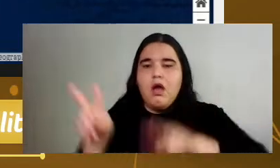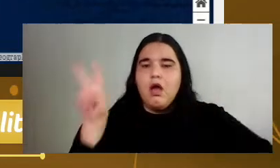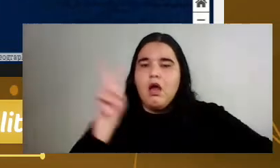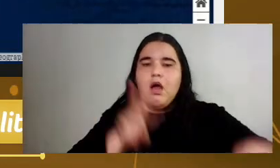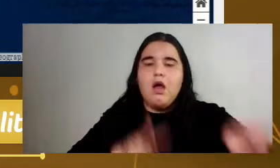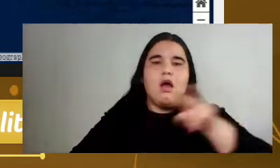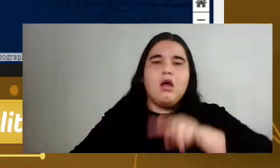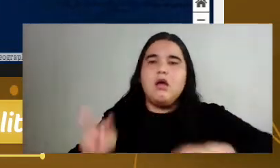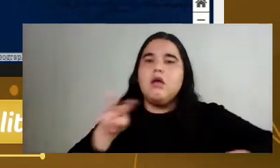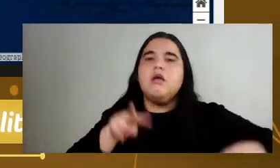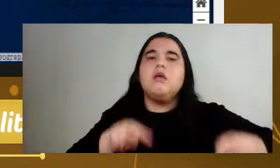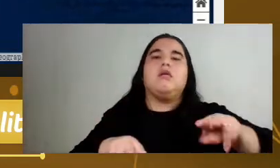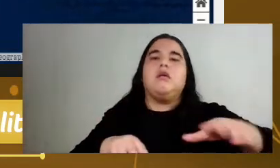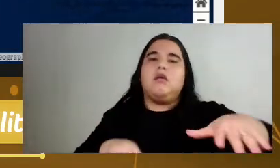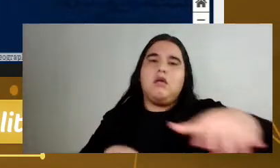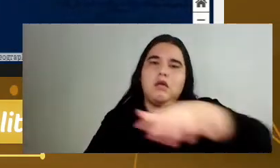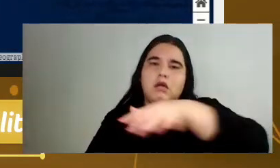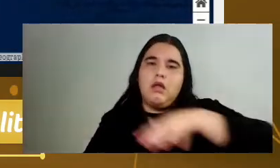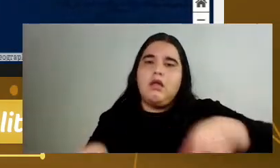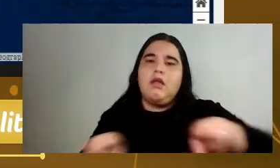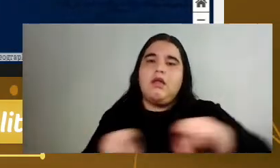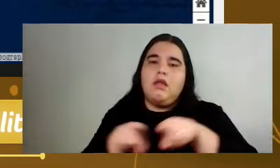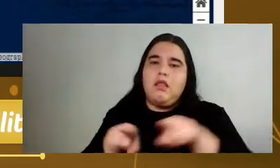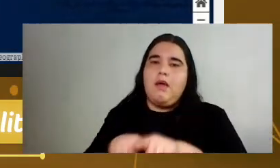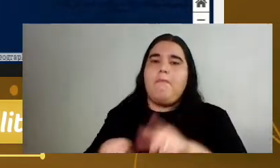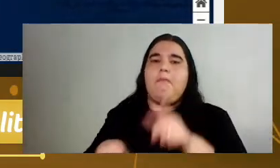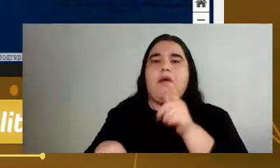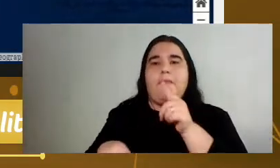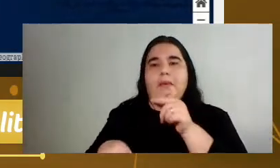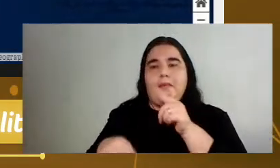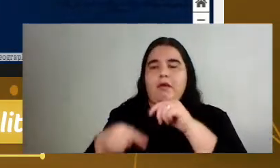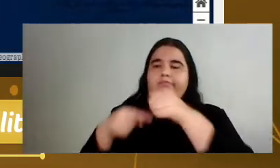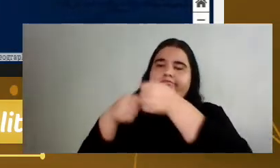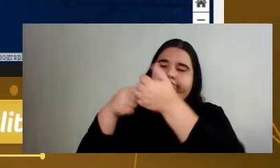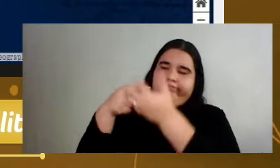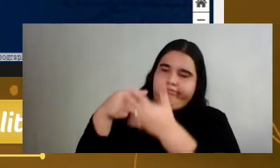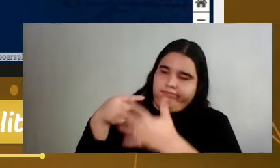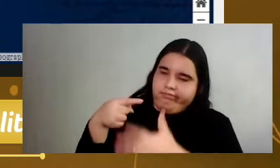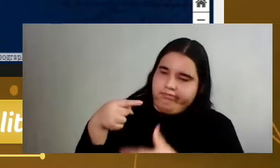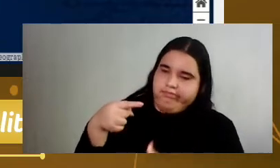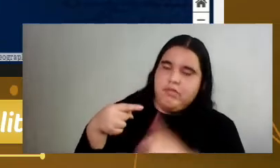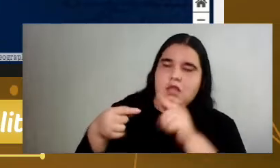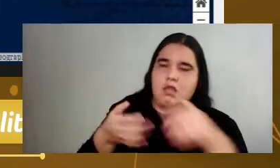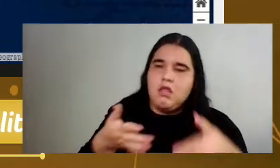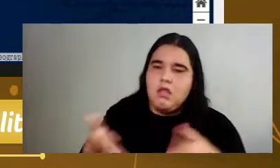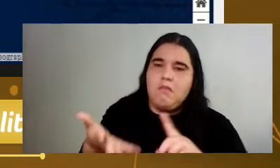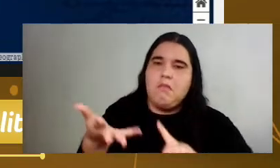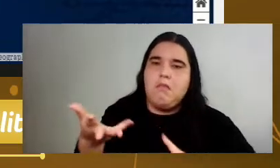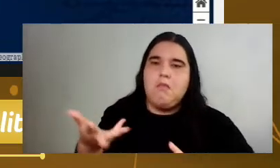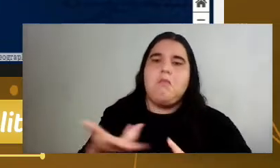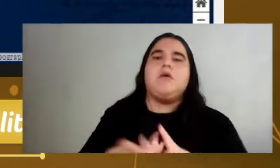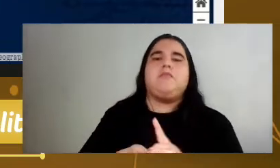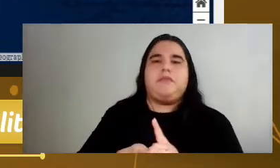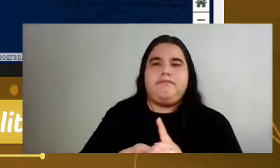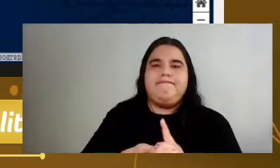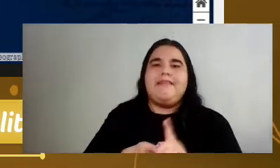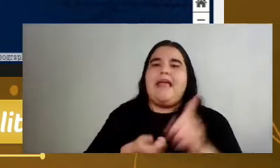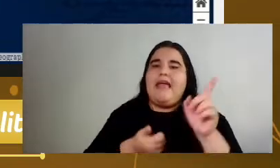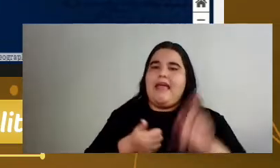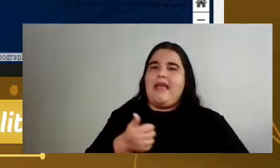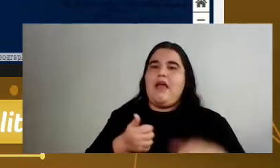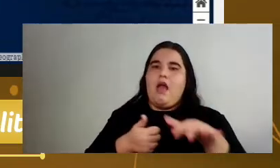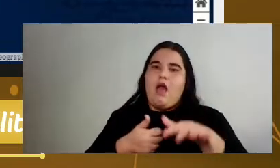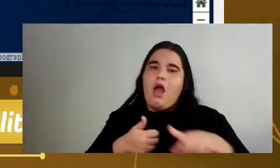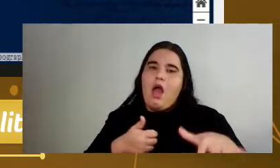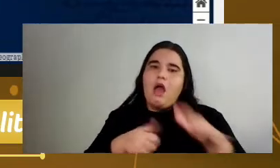km² de borda de reservatório e usina hidrelétrica. Então, assim, é uma área, de fato, muito grande que a gente precisava